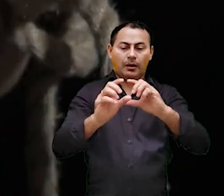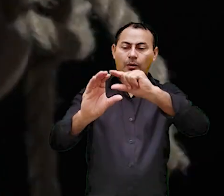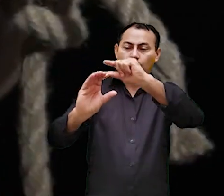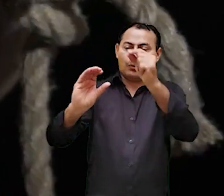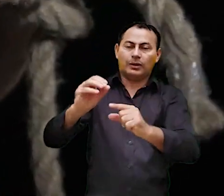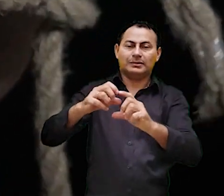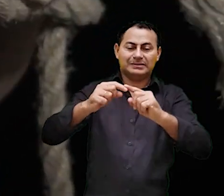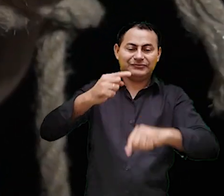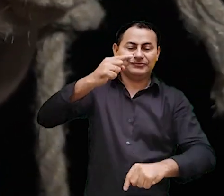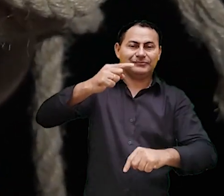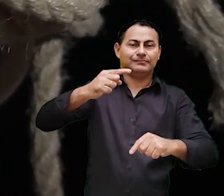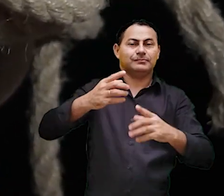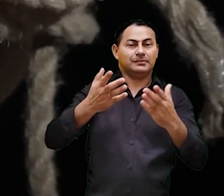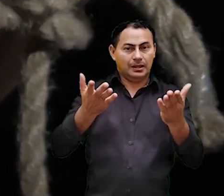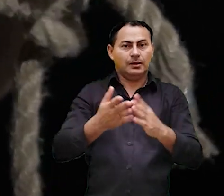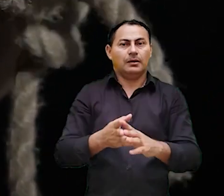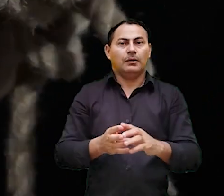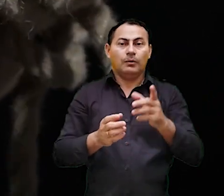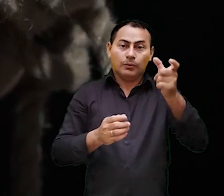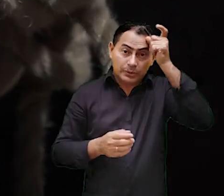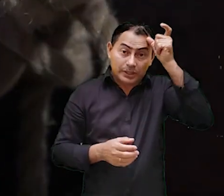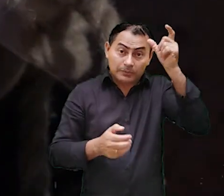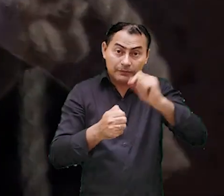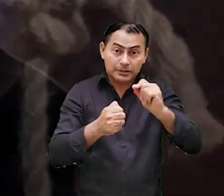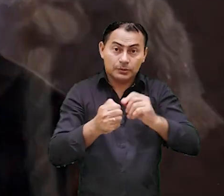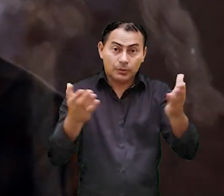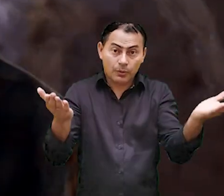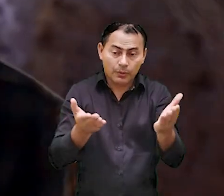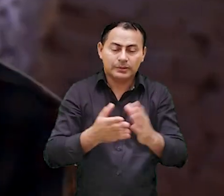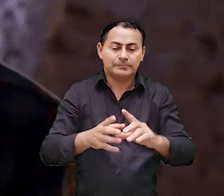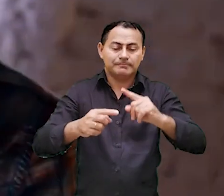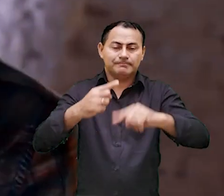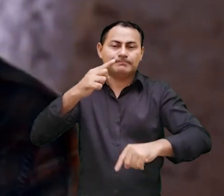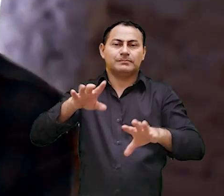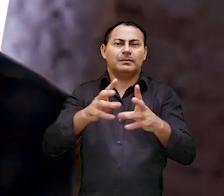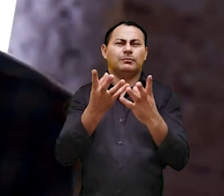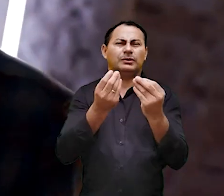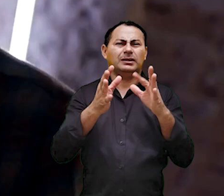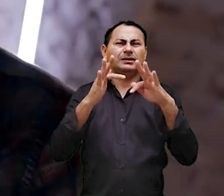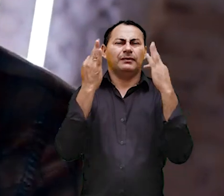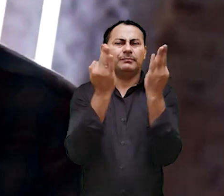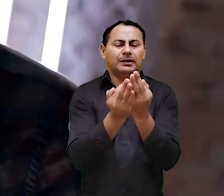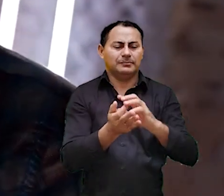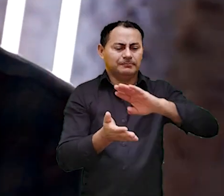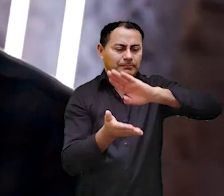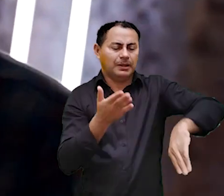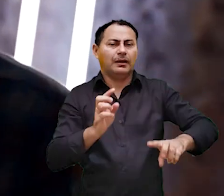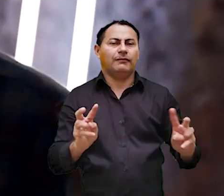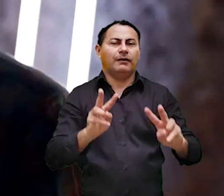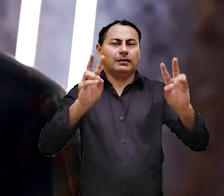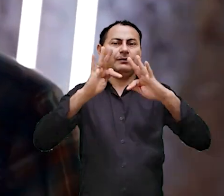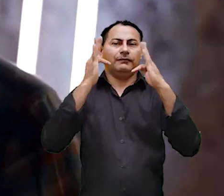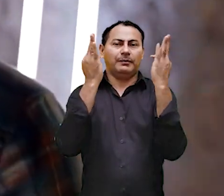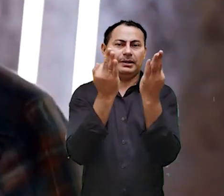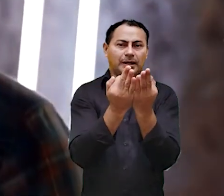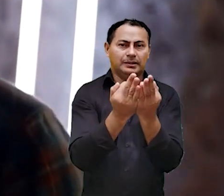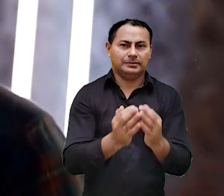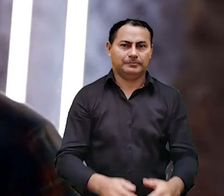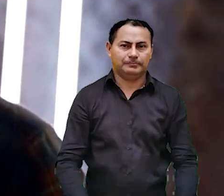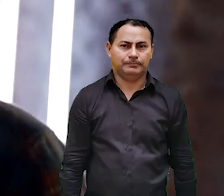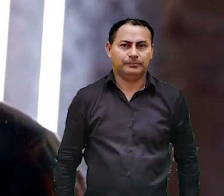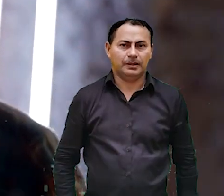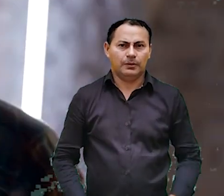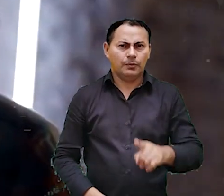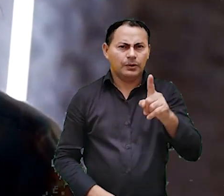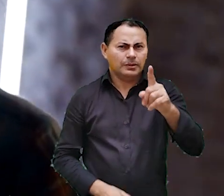quebrar a corda desse arco. É isso o que o diabo está fazendo hoje, quebrando tantas famílias e derrubando valores